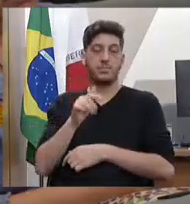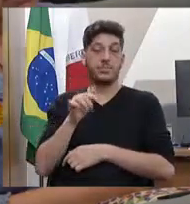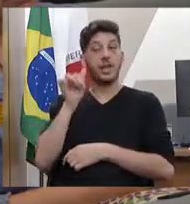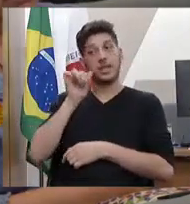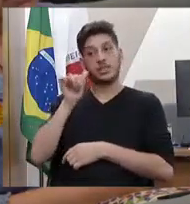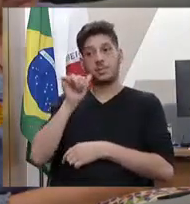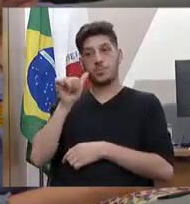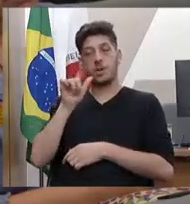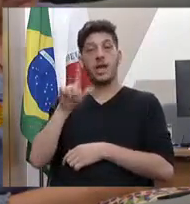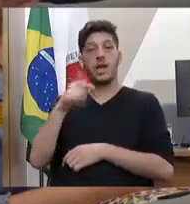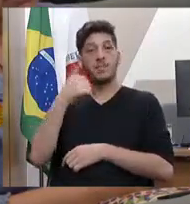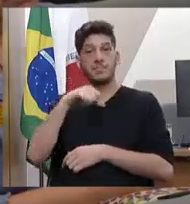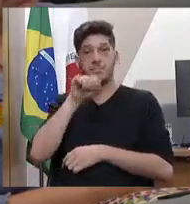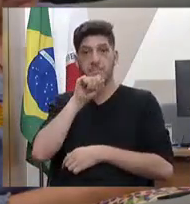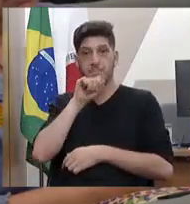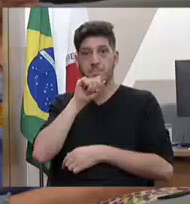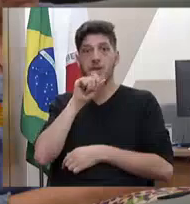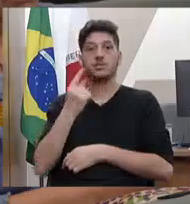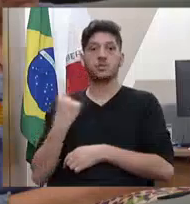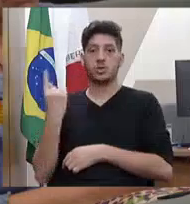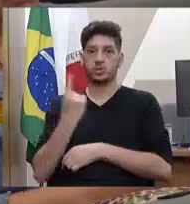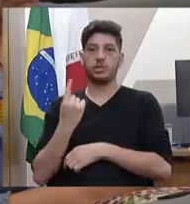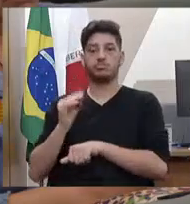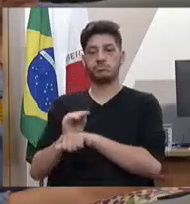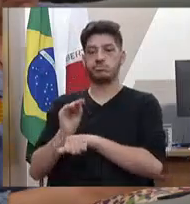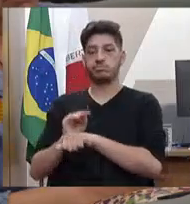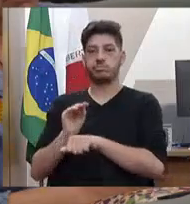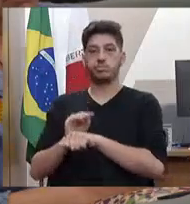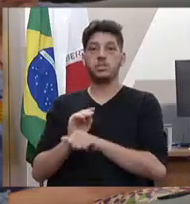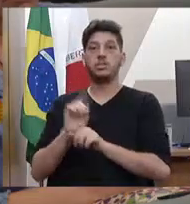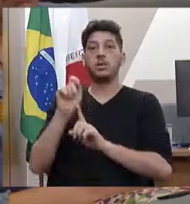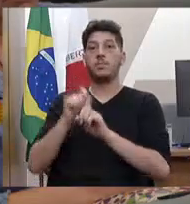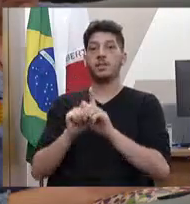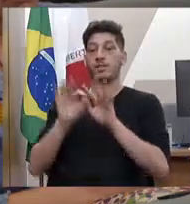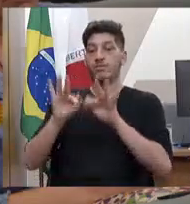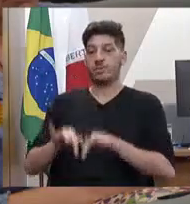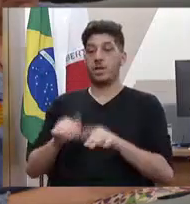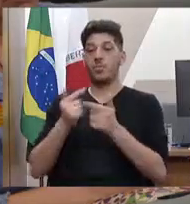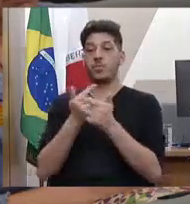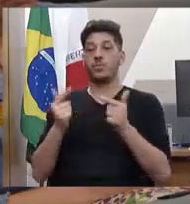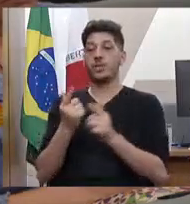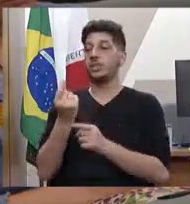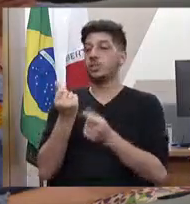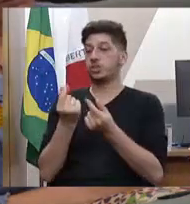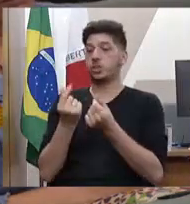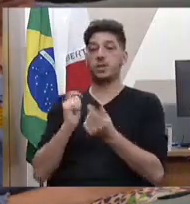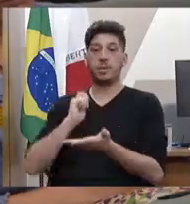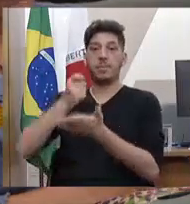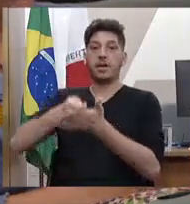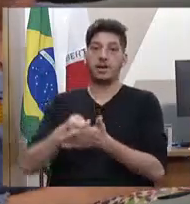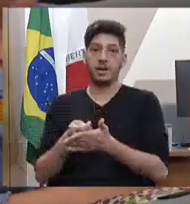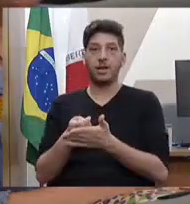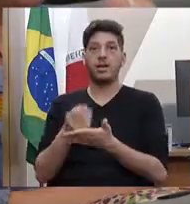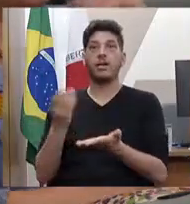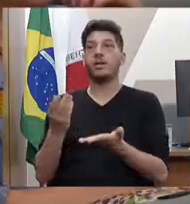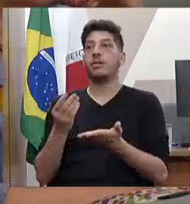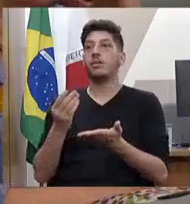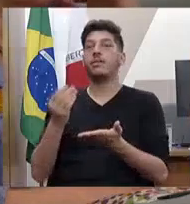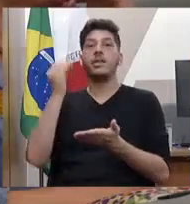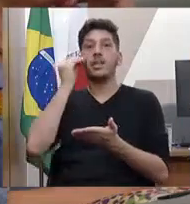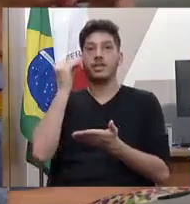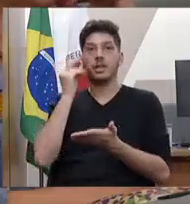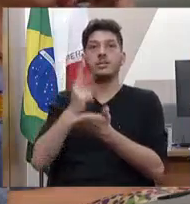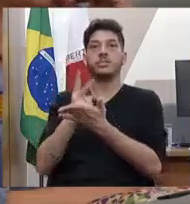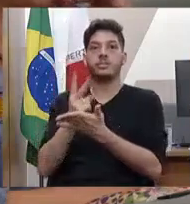como geralmente chega no final do mês não tem dinheiro que sobra às vezes para pagar as contas estão vivendo de empréstimo aumento